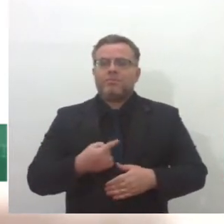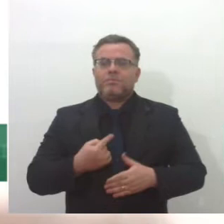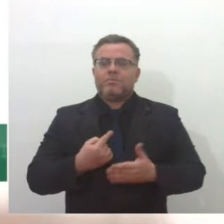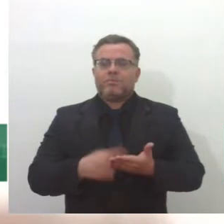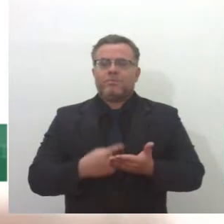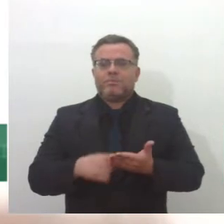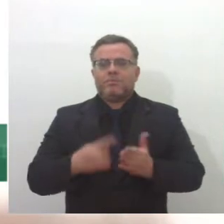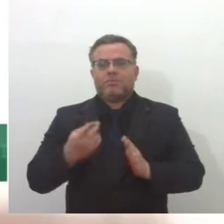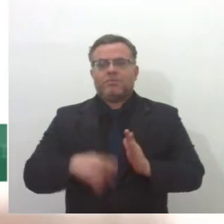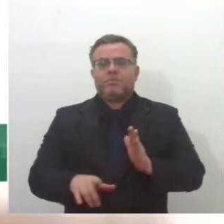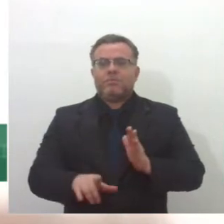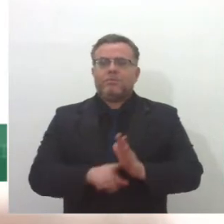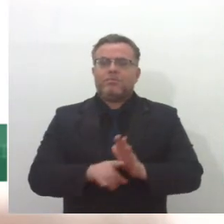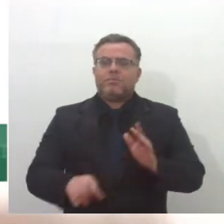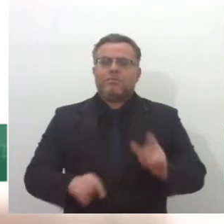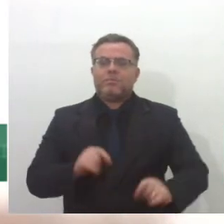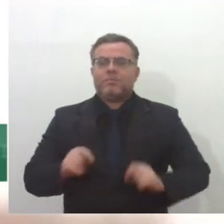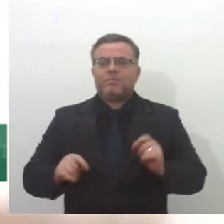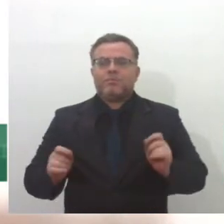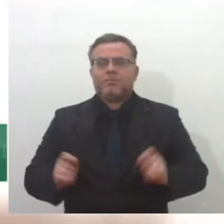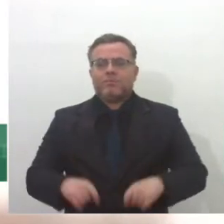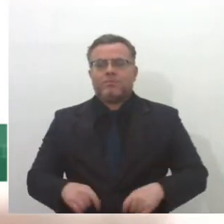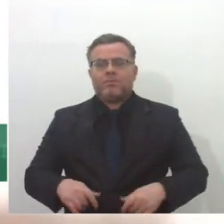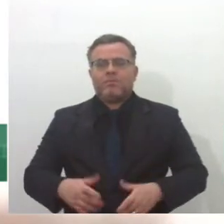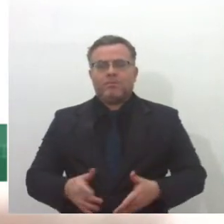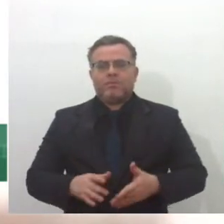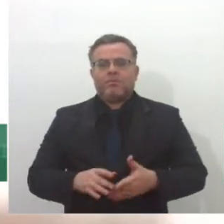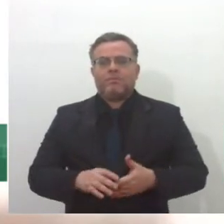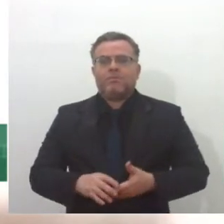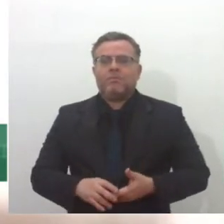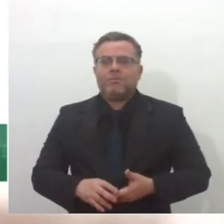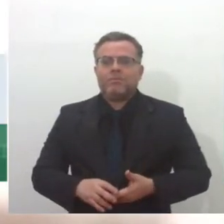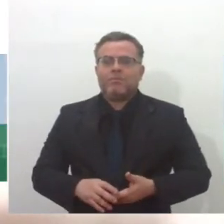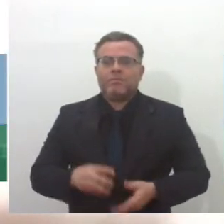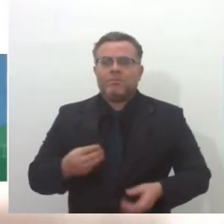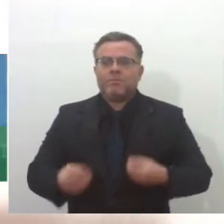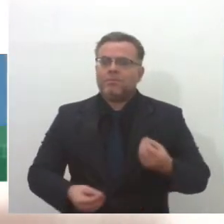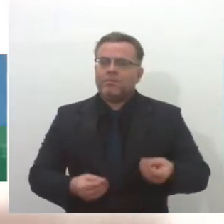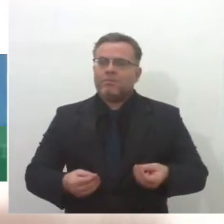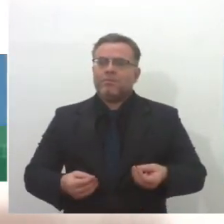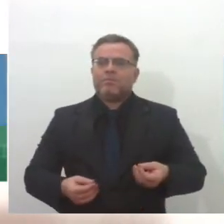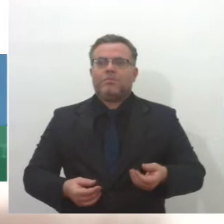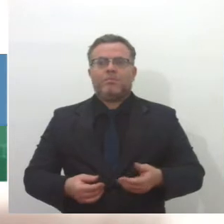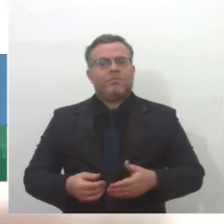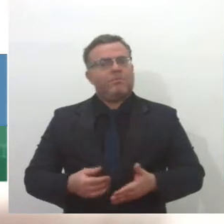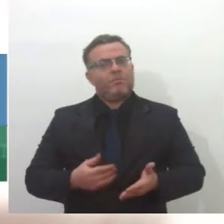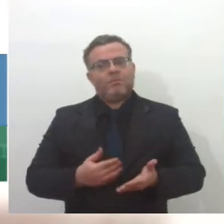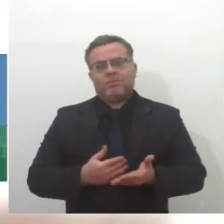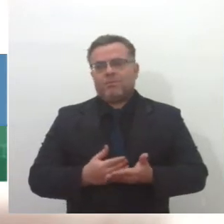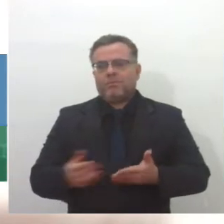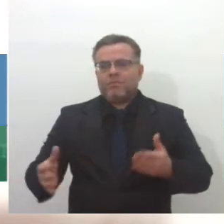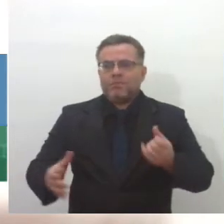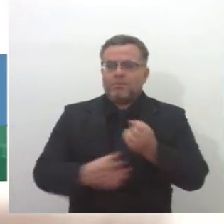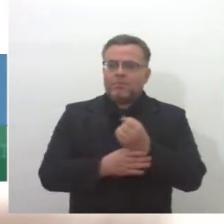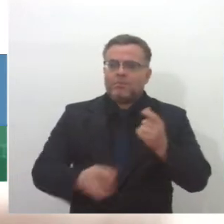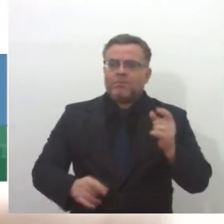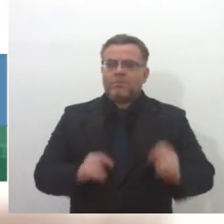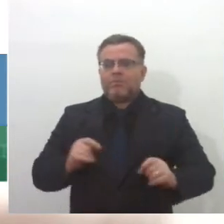bem pontuado pelo senador Fábio Garcia, ele vem para trazer a segurança, para dizer,